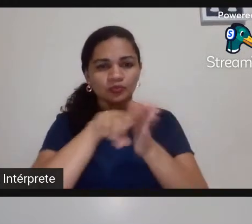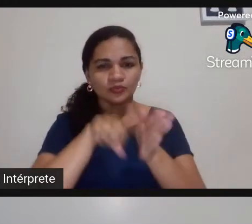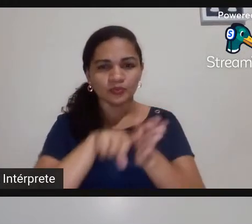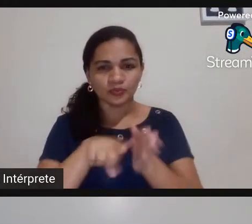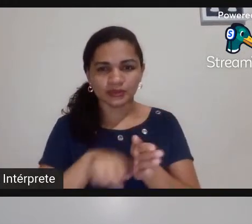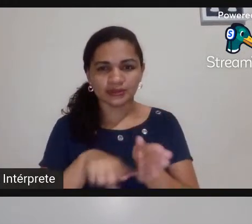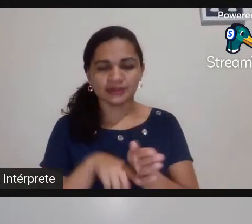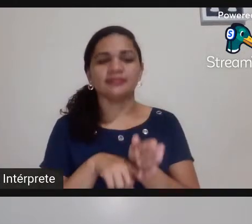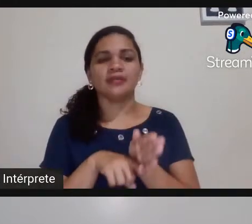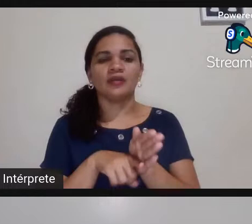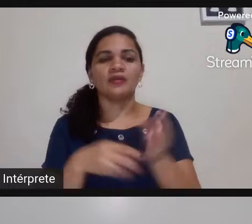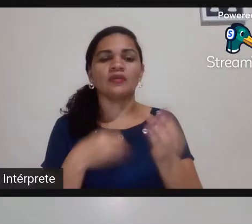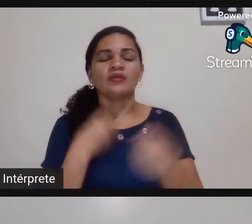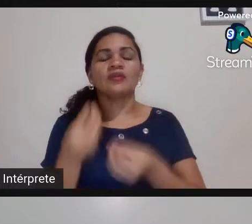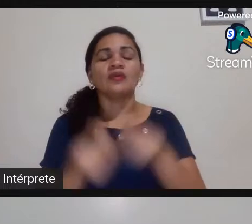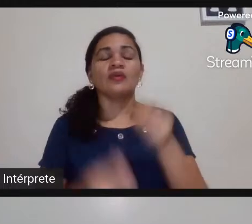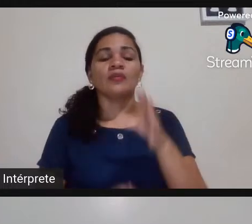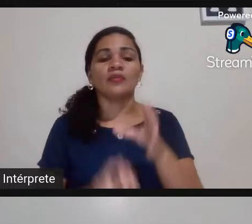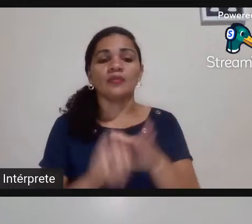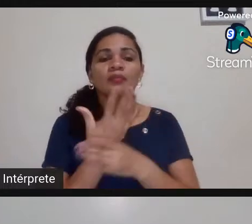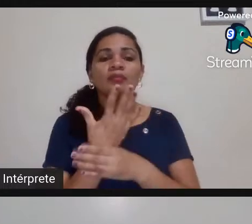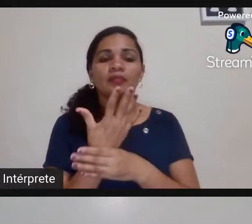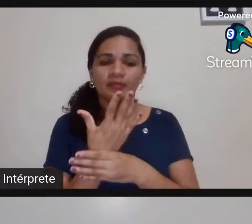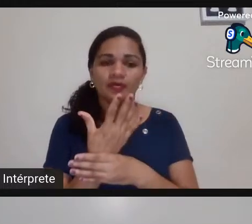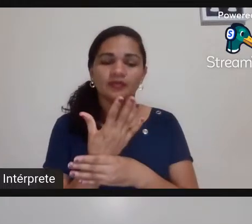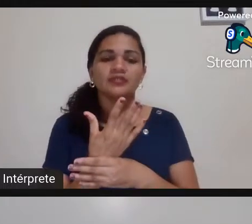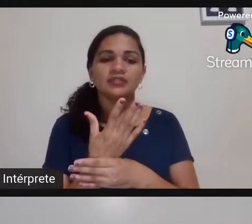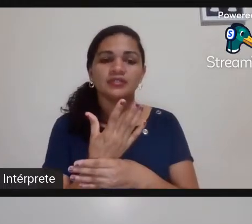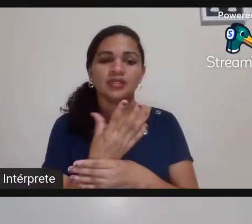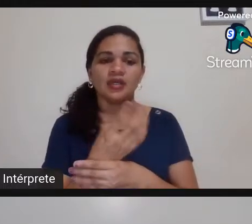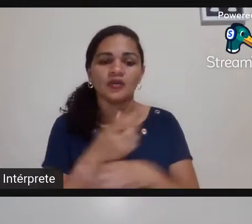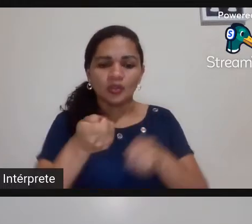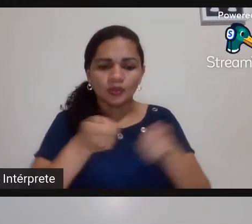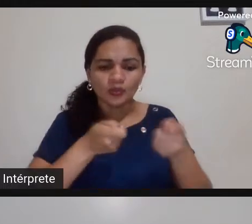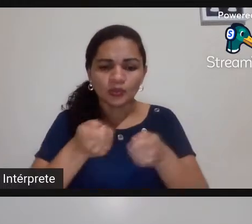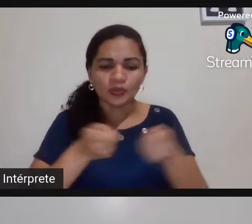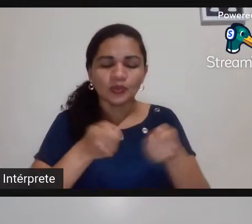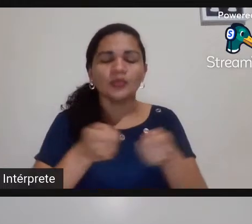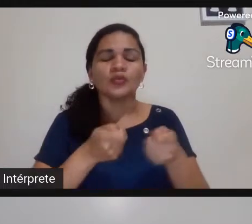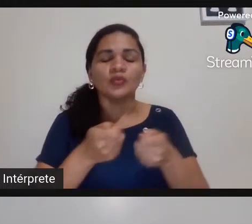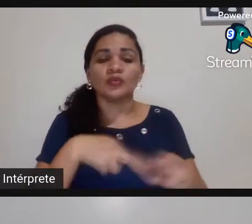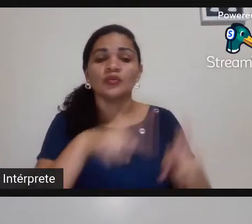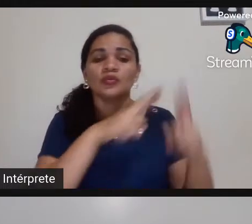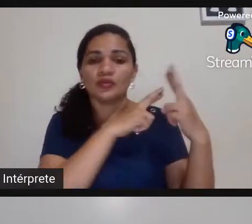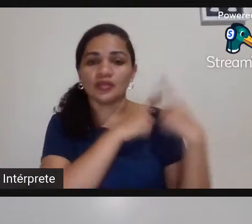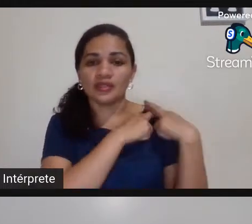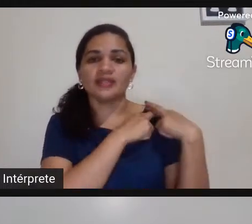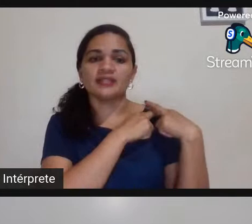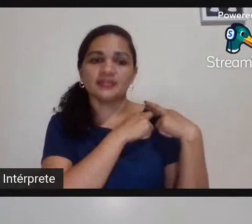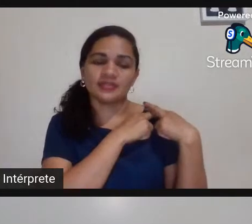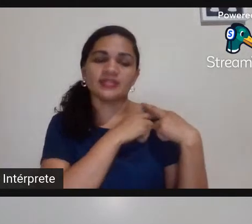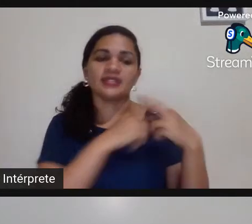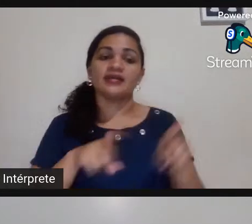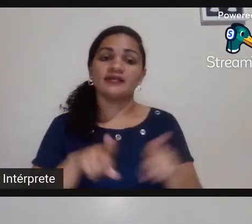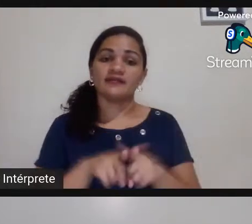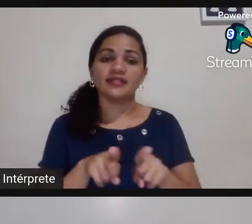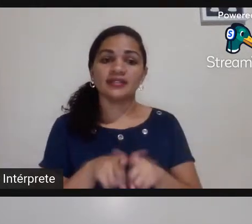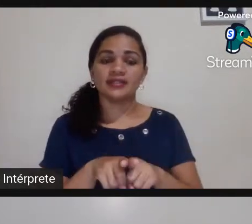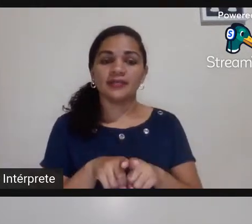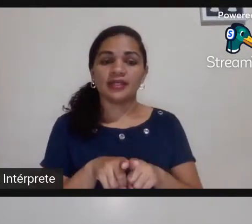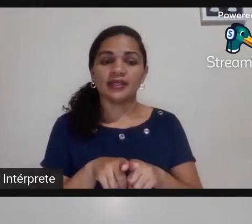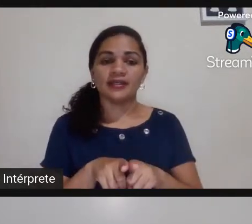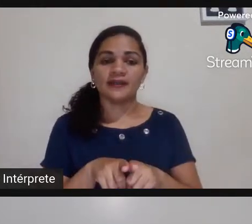sobre a produção e consumo responsável e ético sustentável mas sem deixar de esquecer